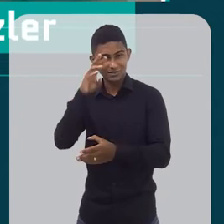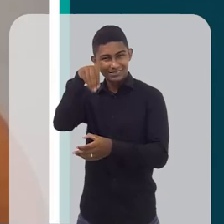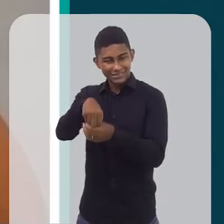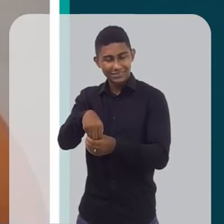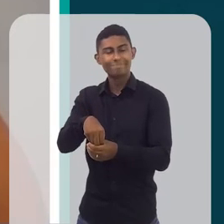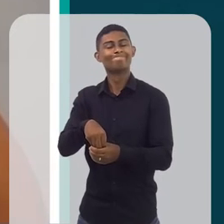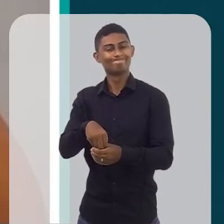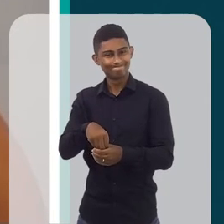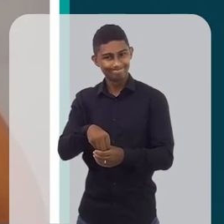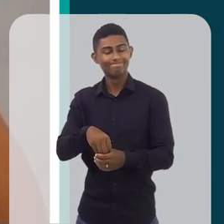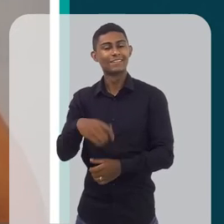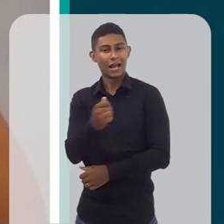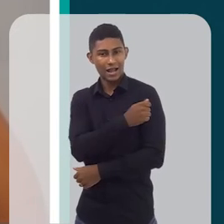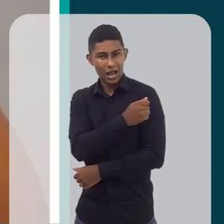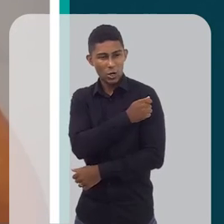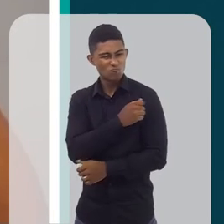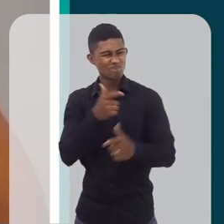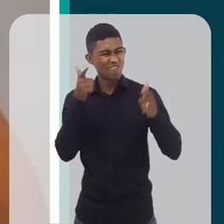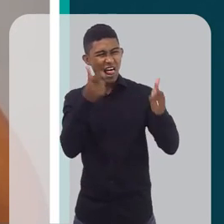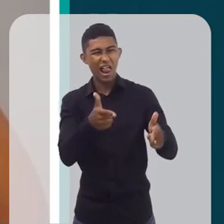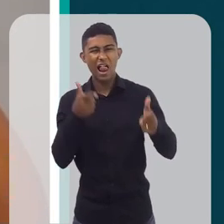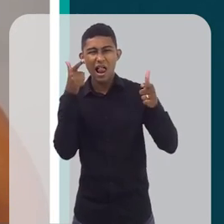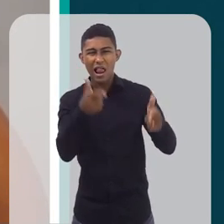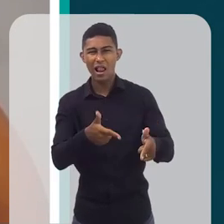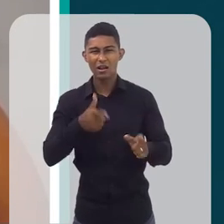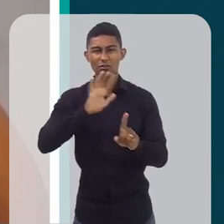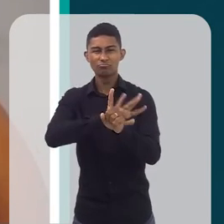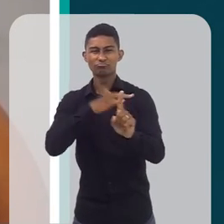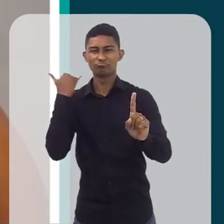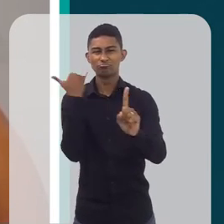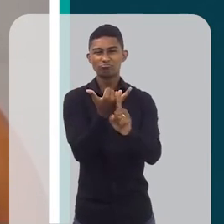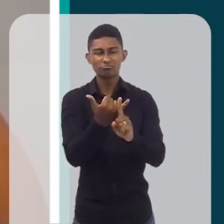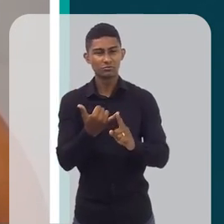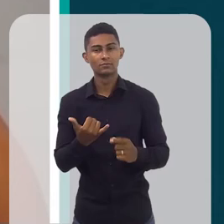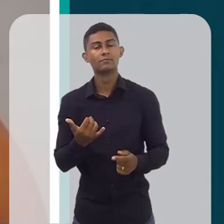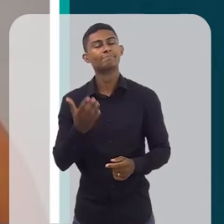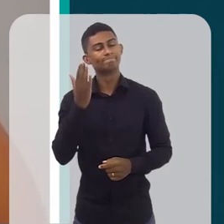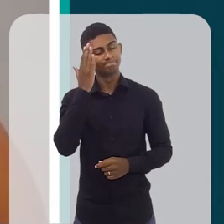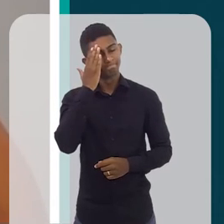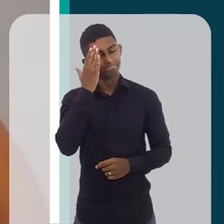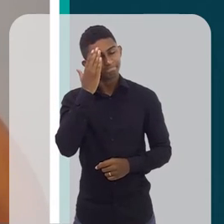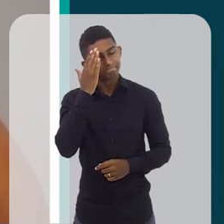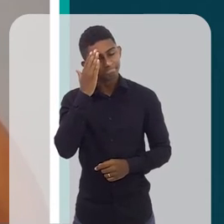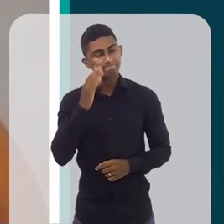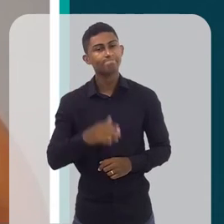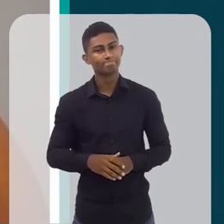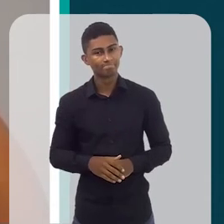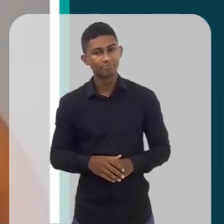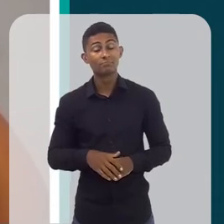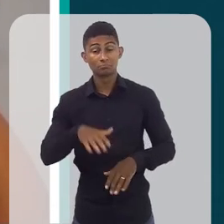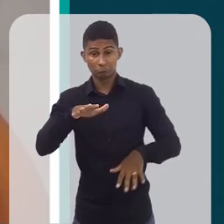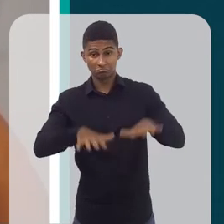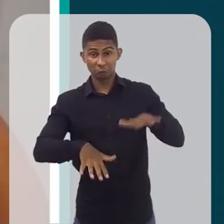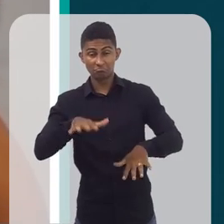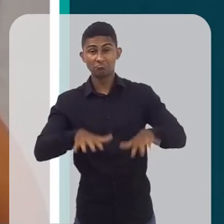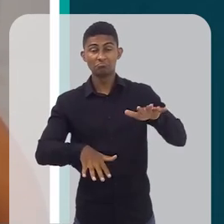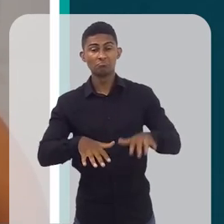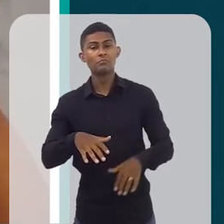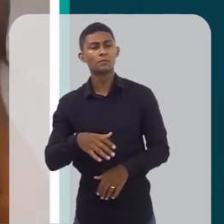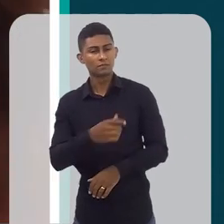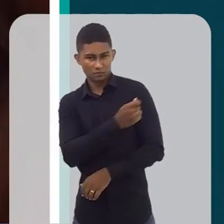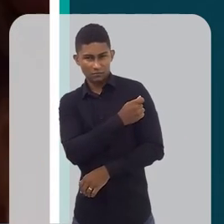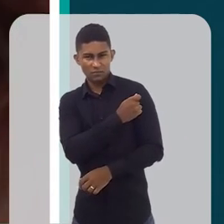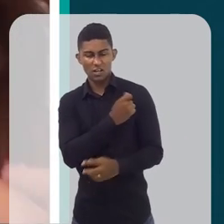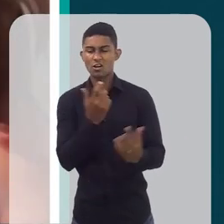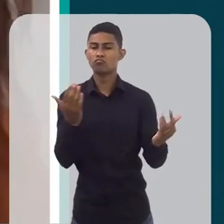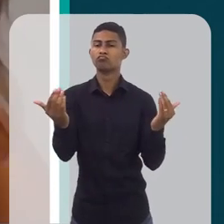escola, bullying, né? Porque a gente sabe como a criança às vezes é um pouco cruel, né? E aí faz comparações,